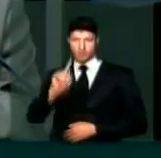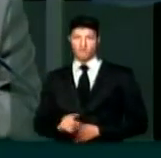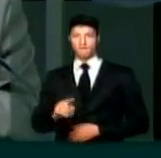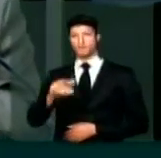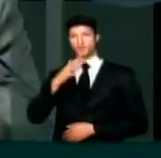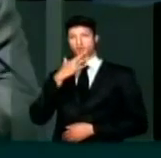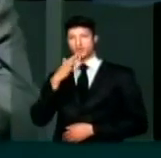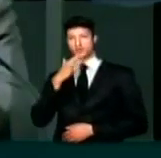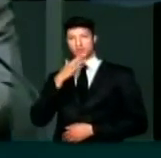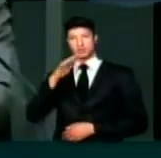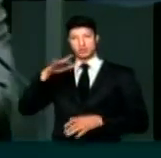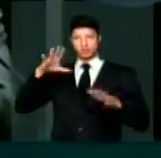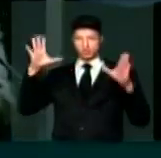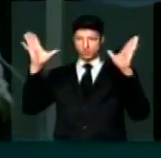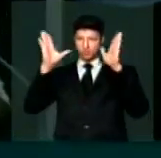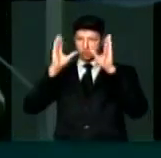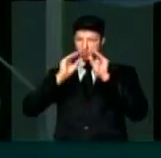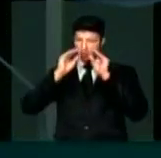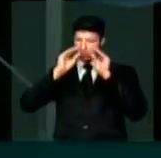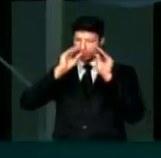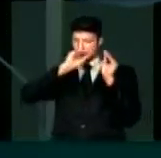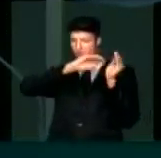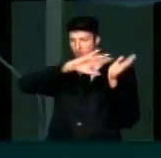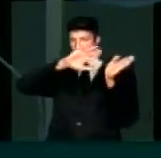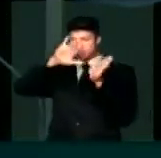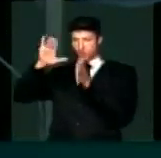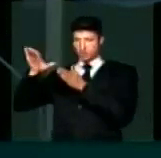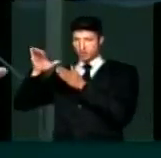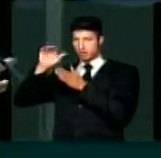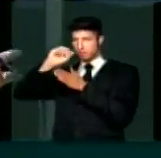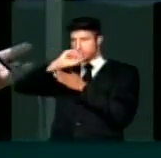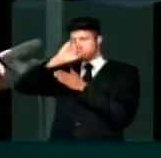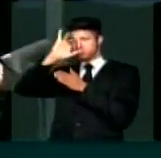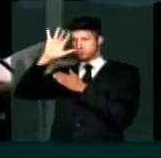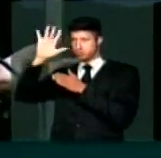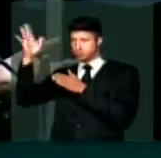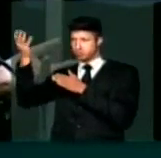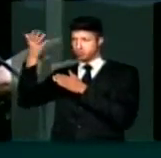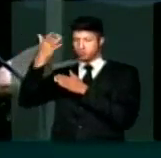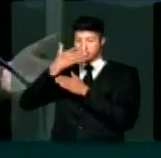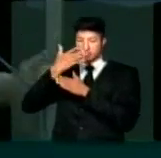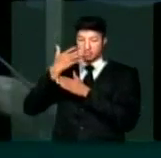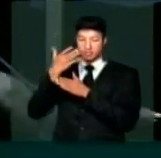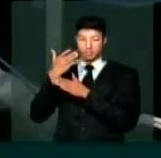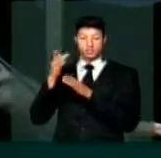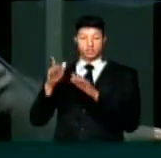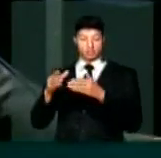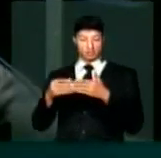do desconhecido e traz no bojo da claridade